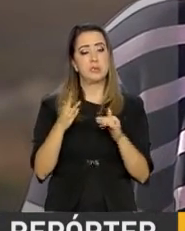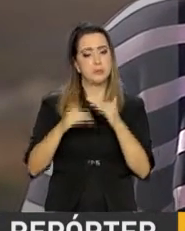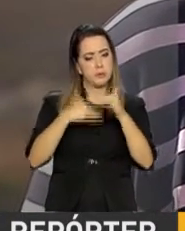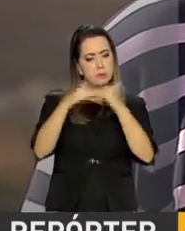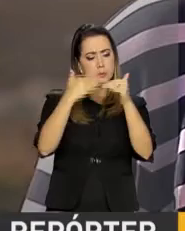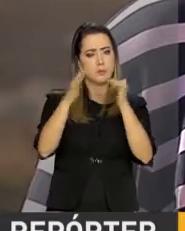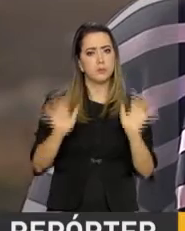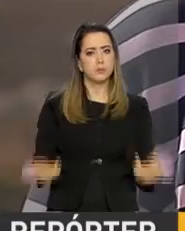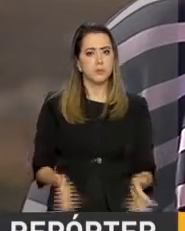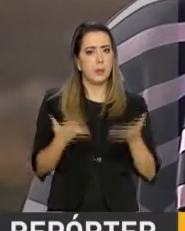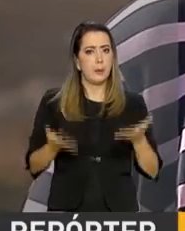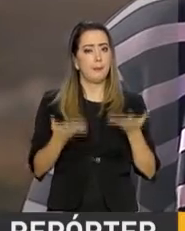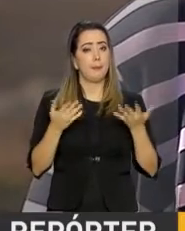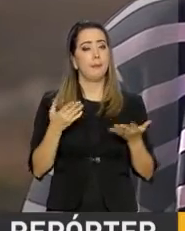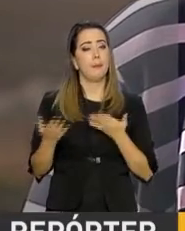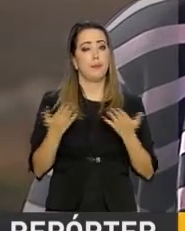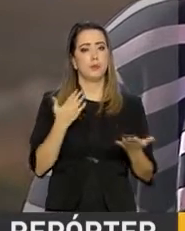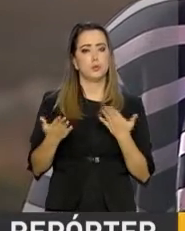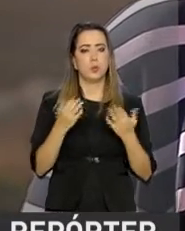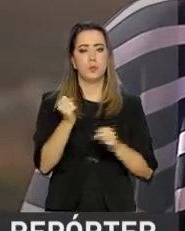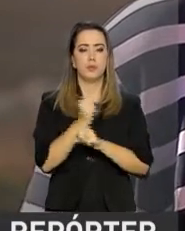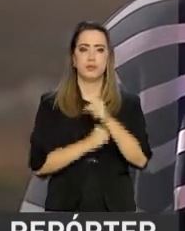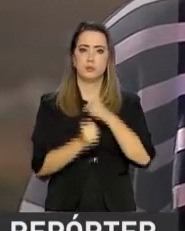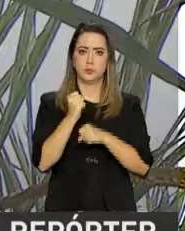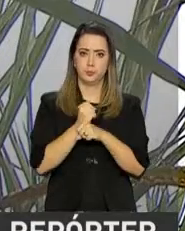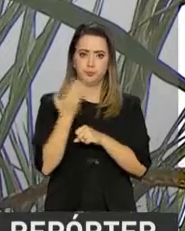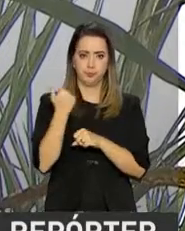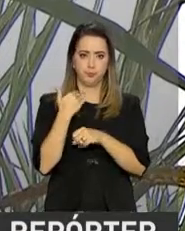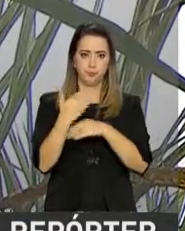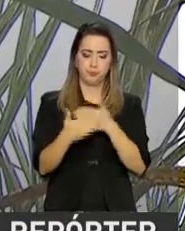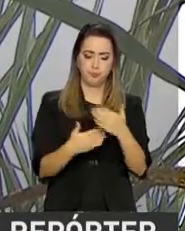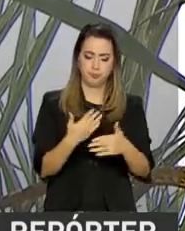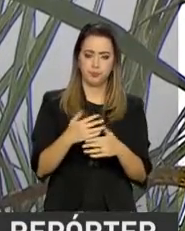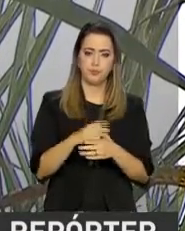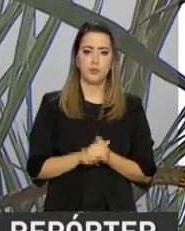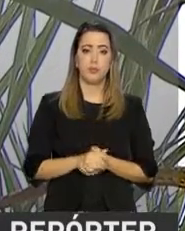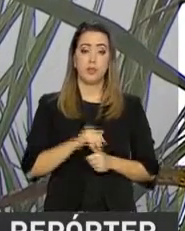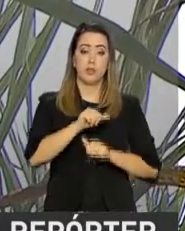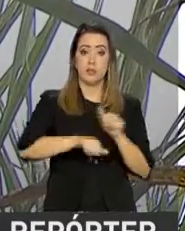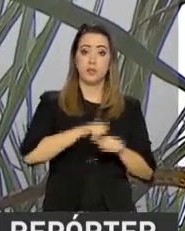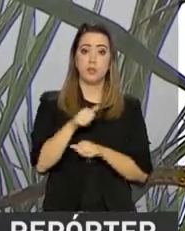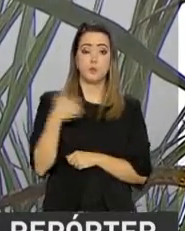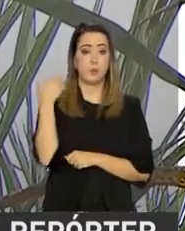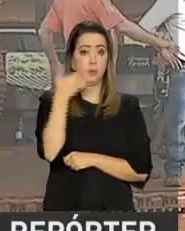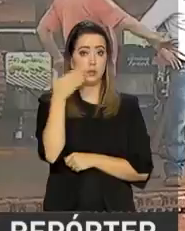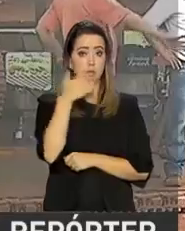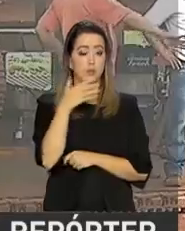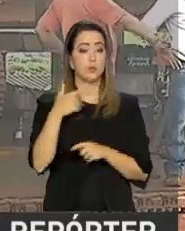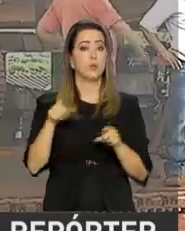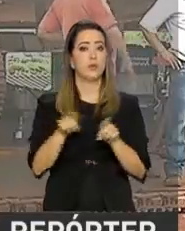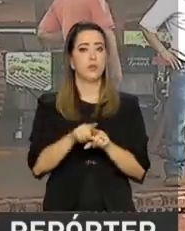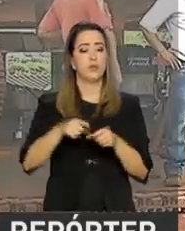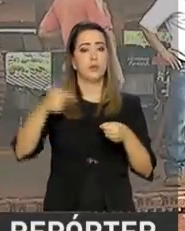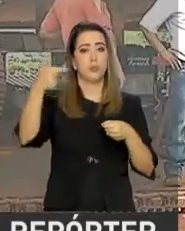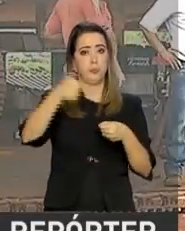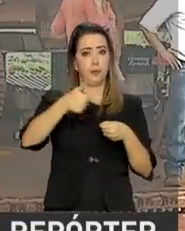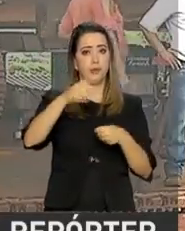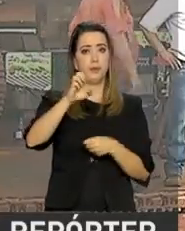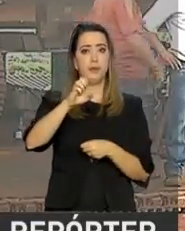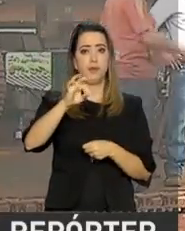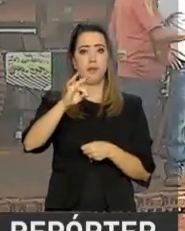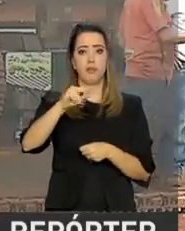que colocou o ano anterior em termos de produtividade a cana é transformado em açúcar e etanol movimenta a economia